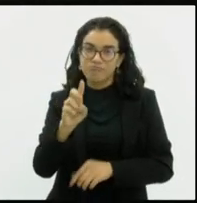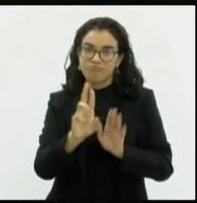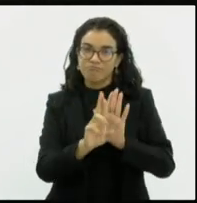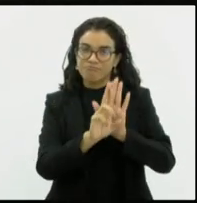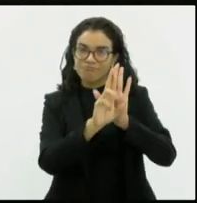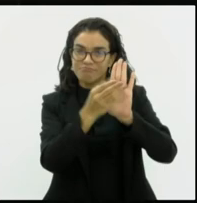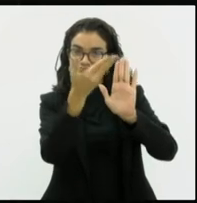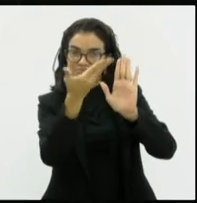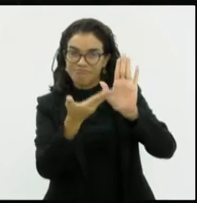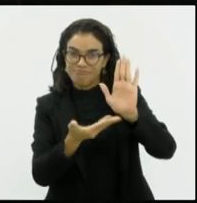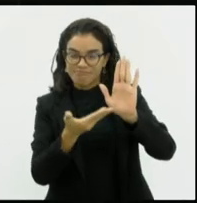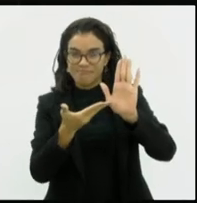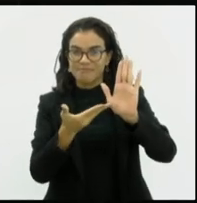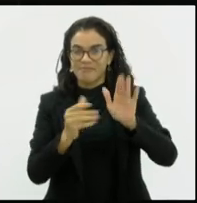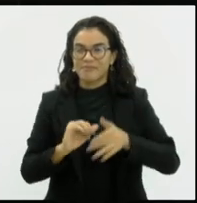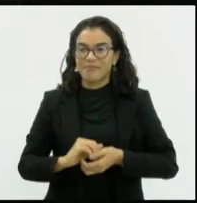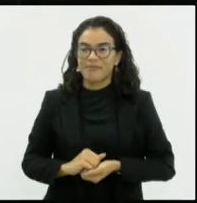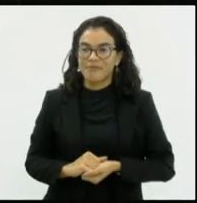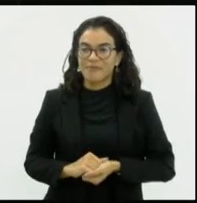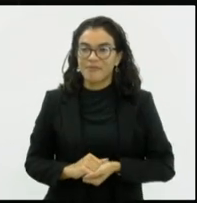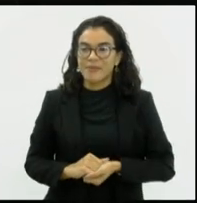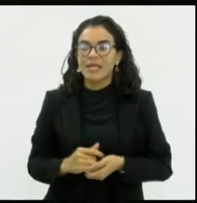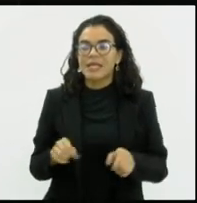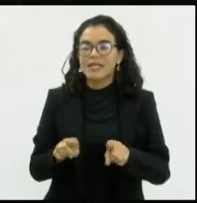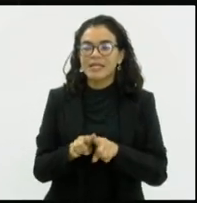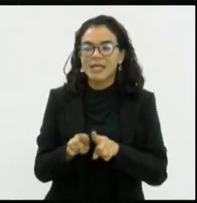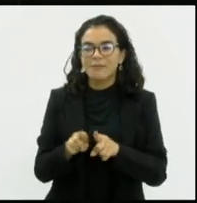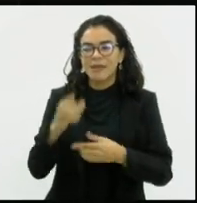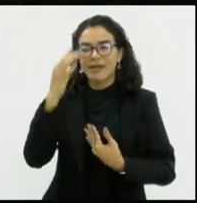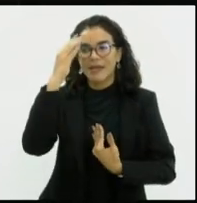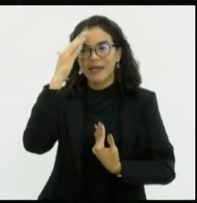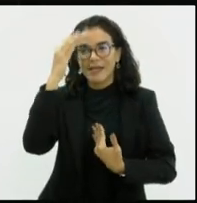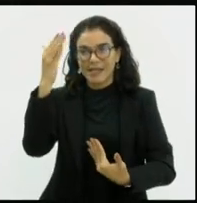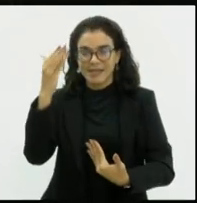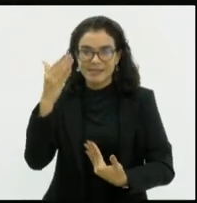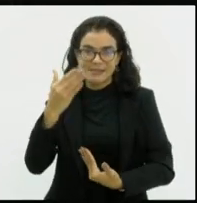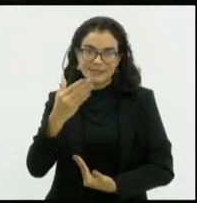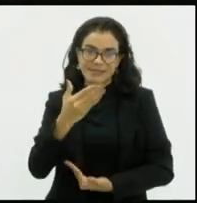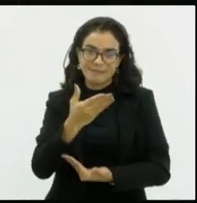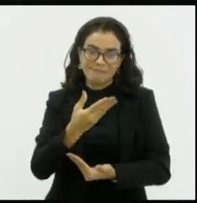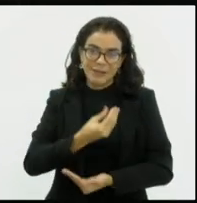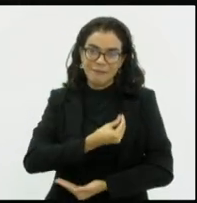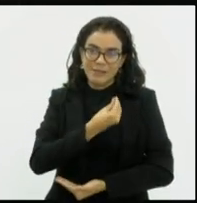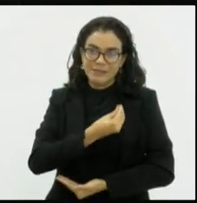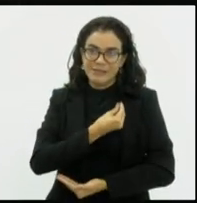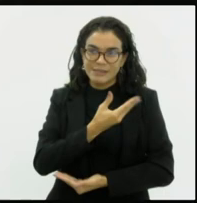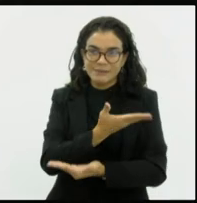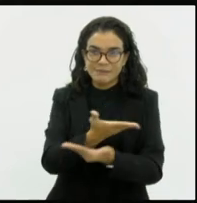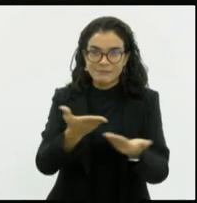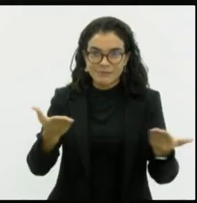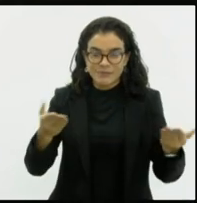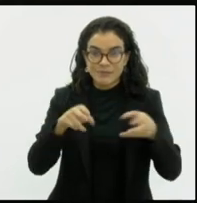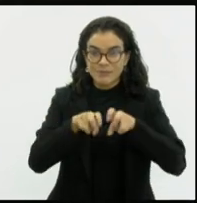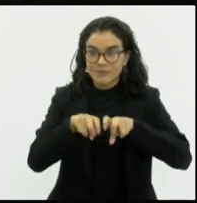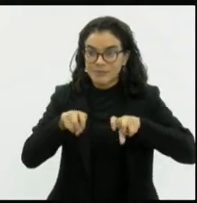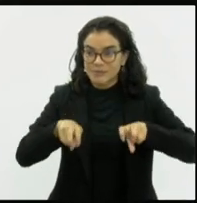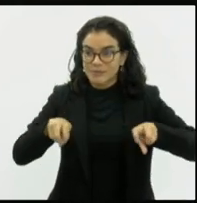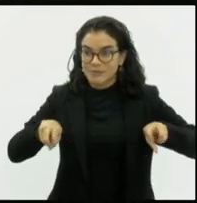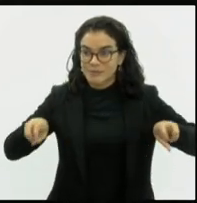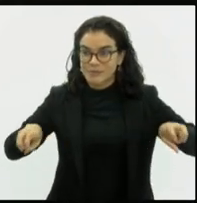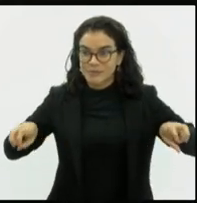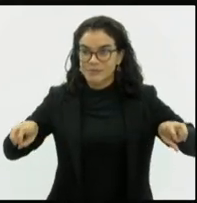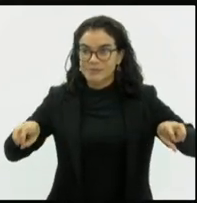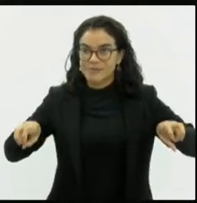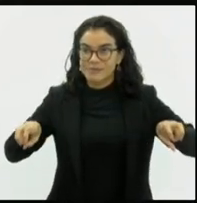autoridades aqui presentes e agradecer a presença de todos, homenagear a mesa, né, agradecer a presença da mesa.